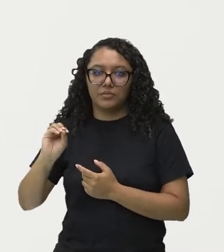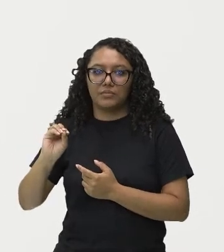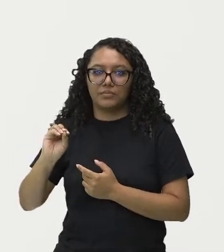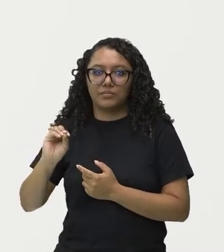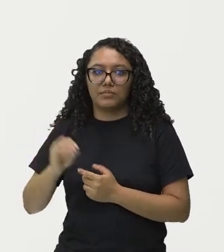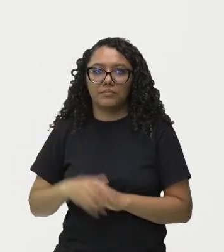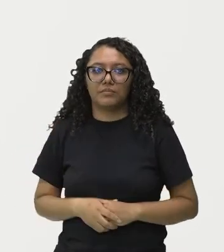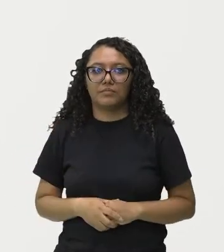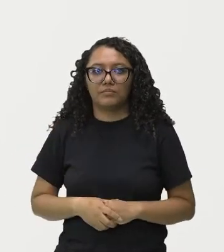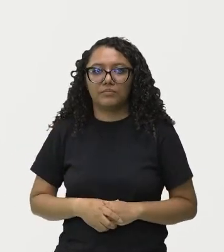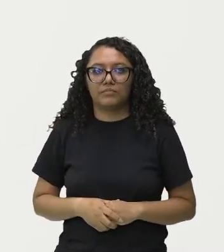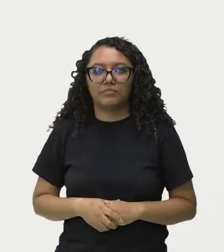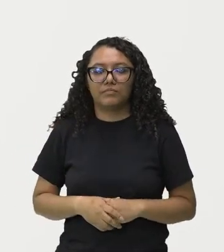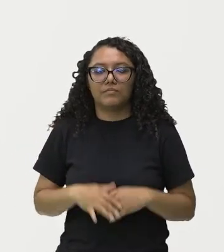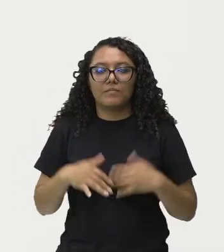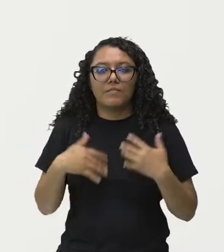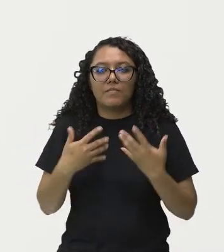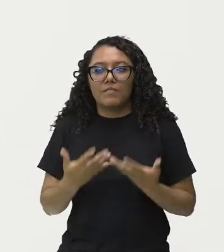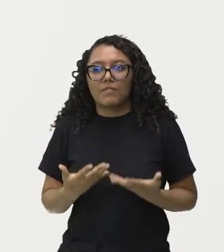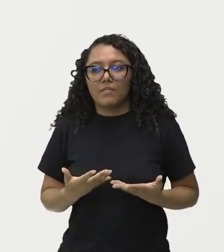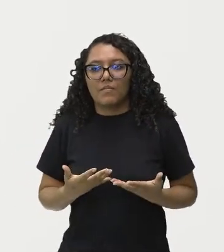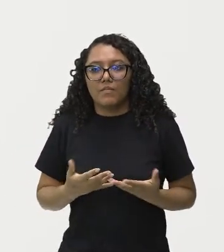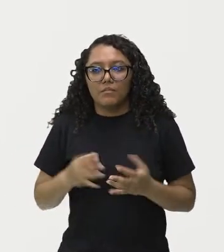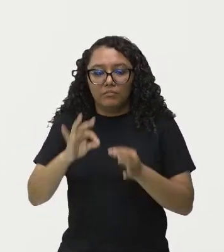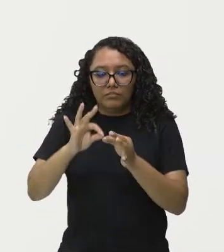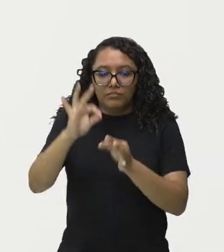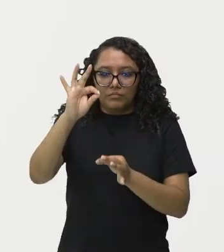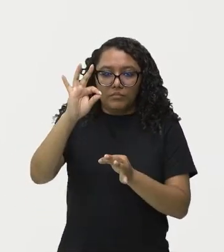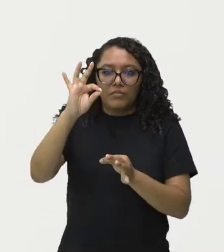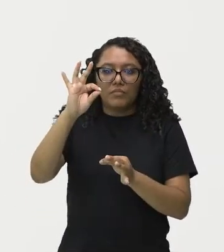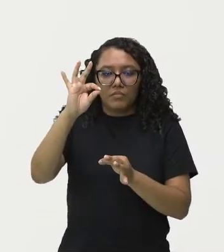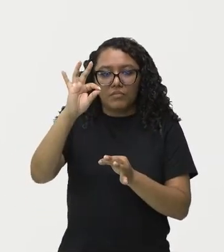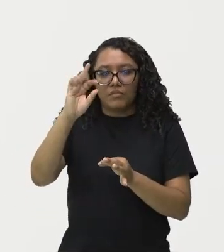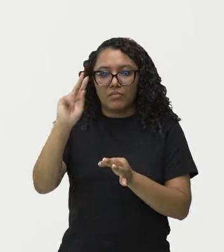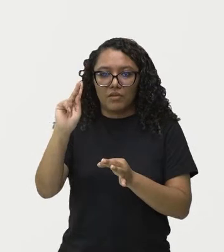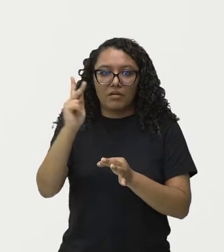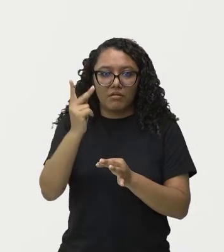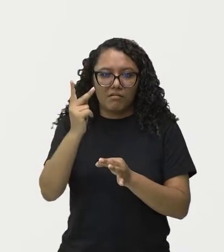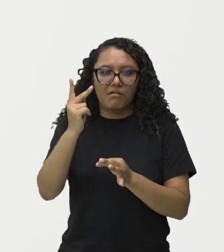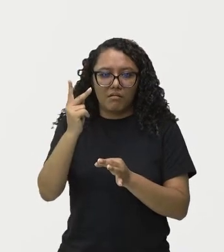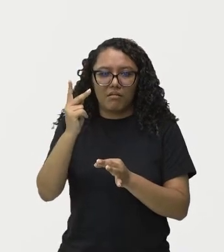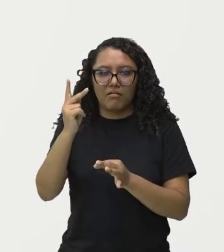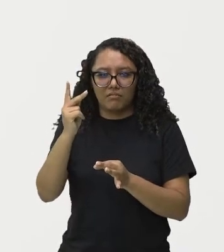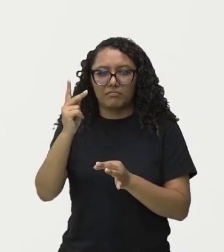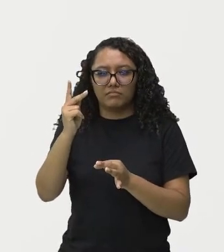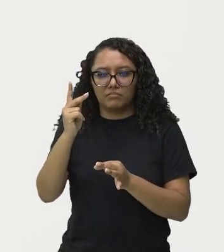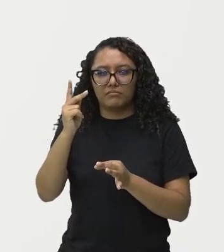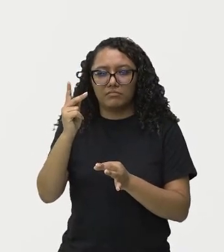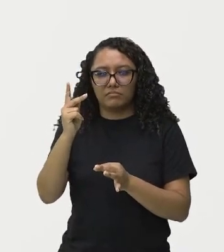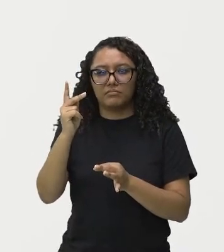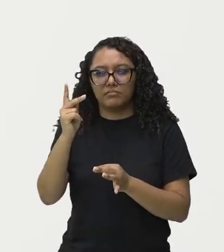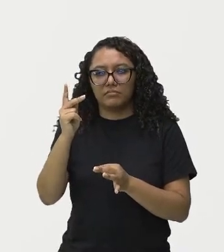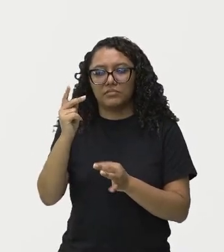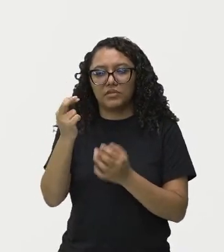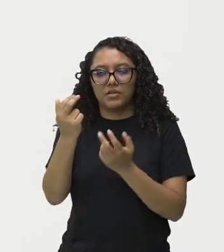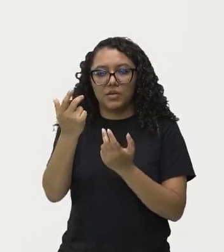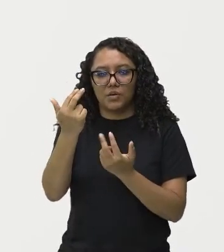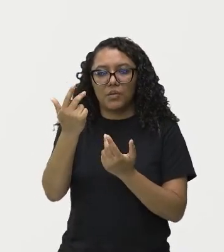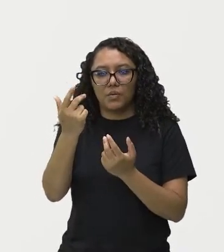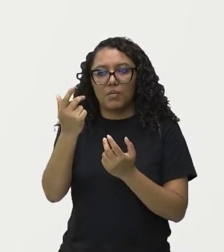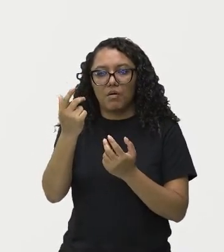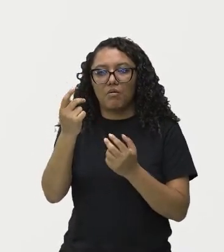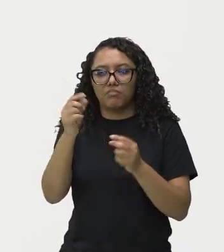essa altura aqui, né, que a gente chama de geratriz, quando essa geratriz é igual ao diâmetro